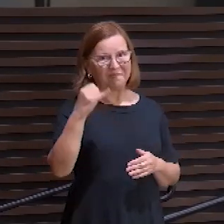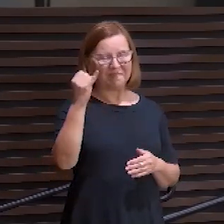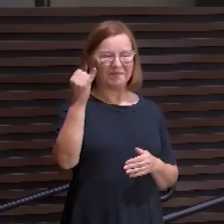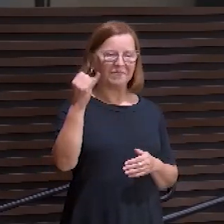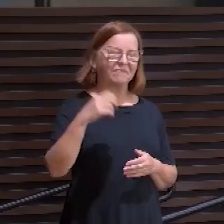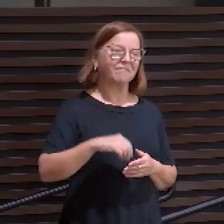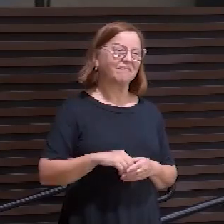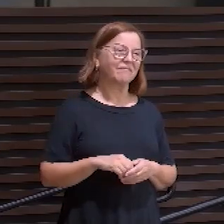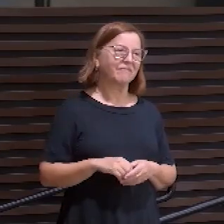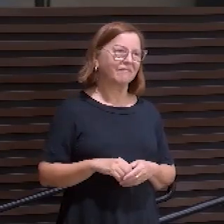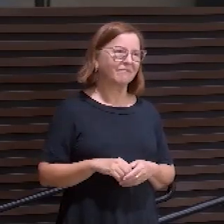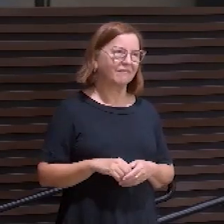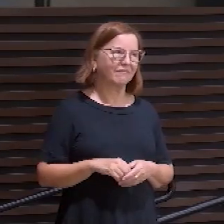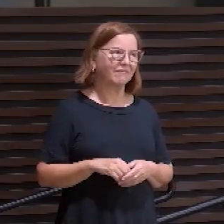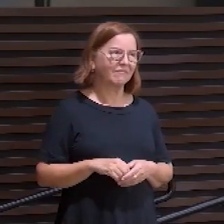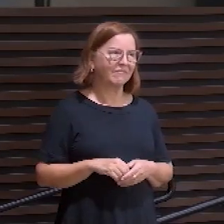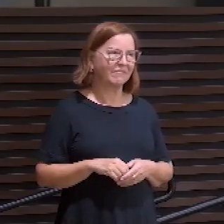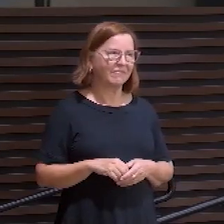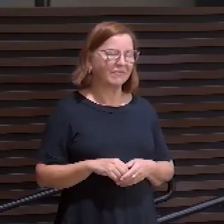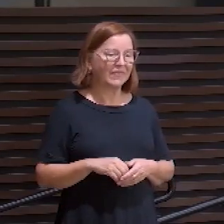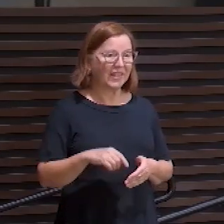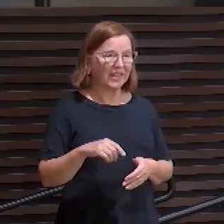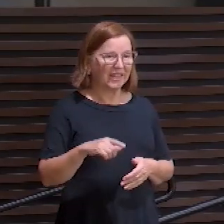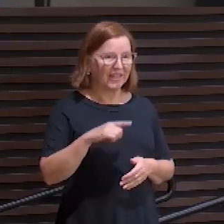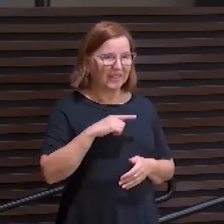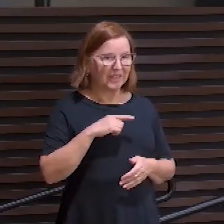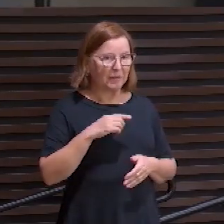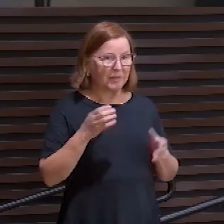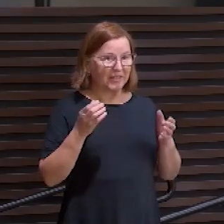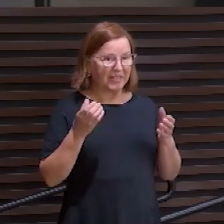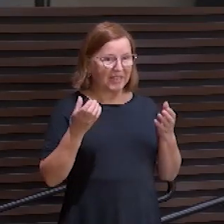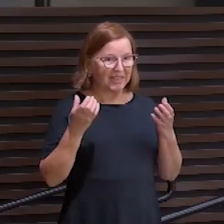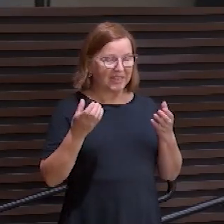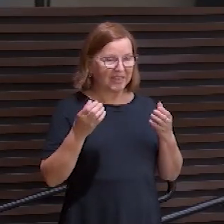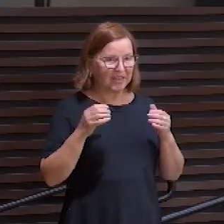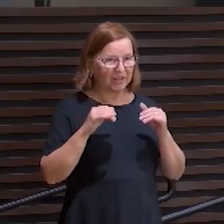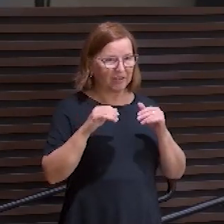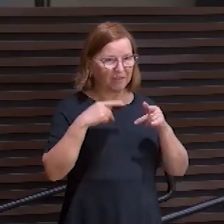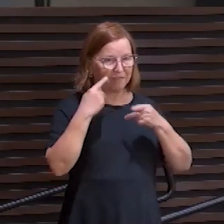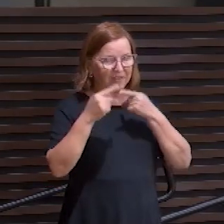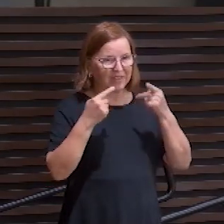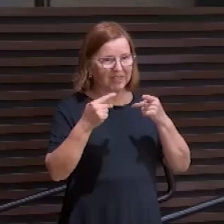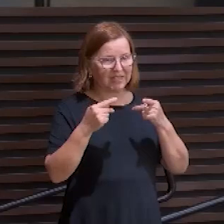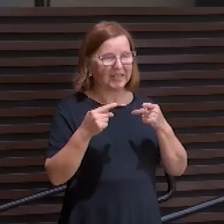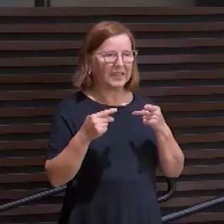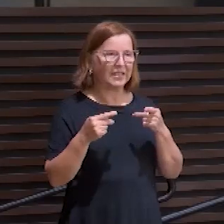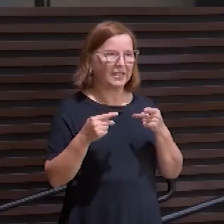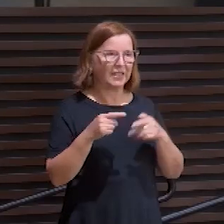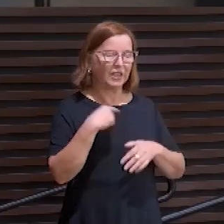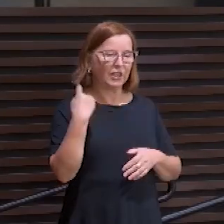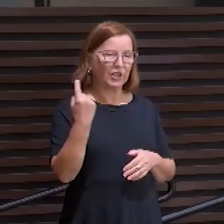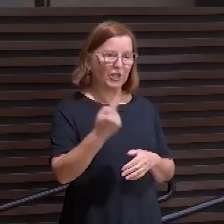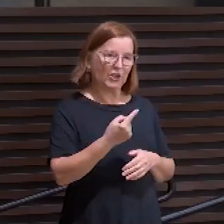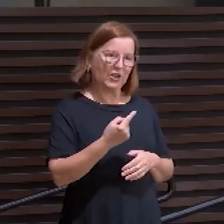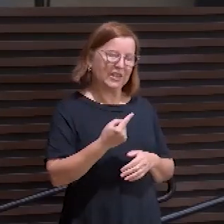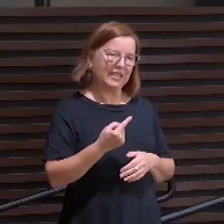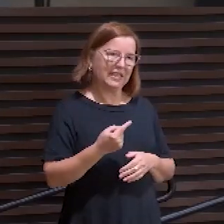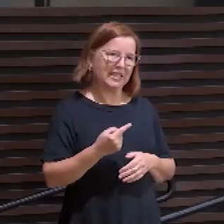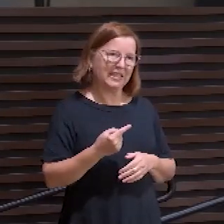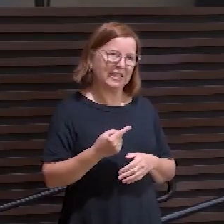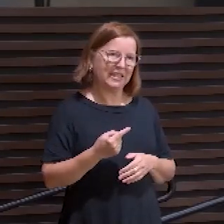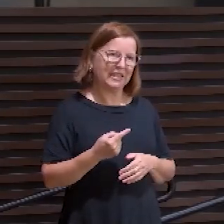Outra coisa que eu queria chamar a atenção aqui é que muitas vezes nesse processo nós temos a tendência de